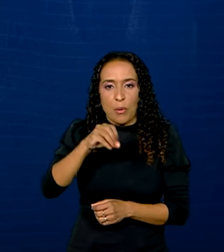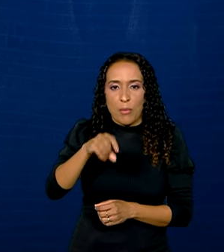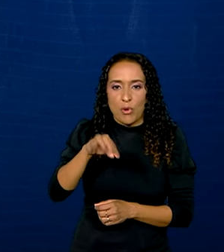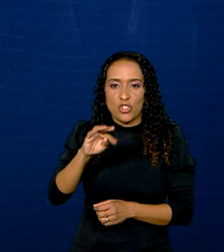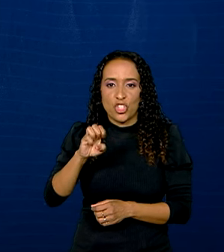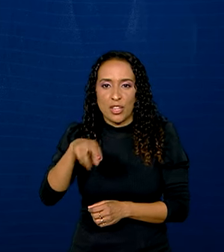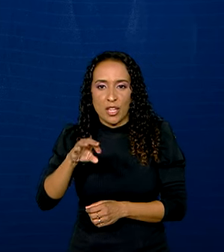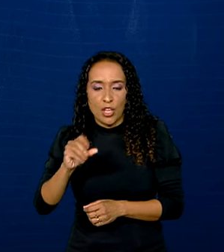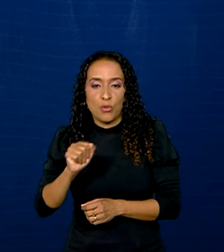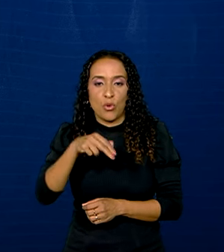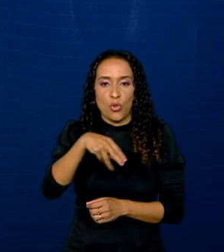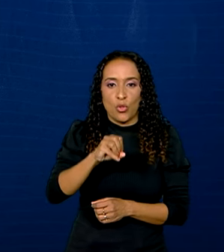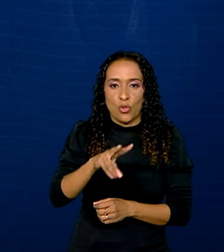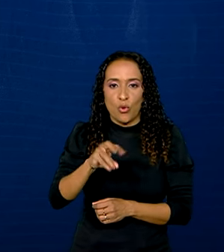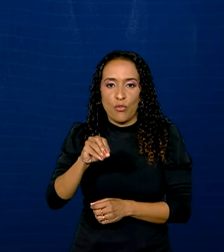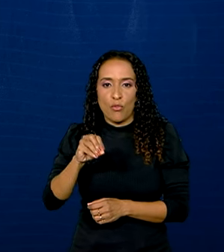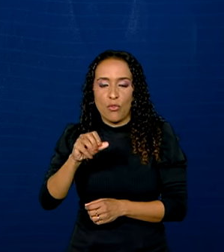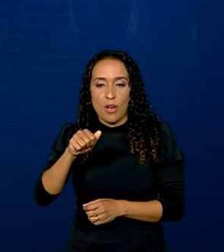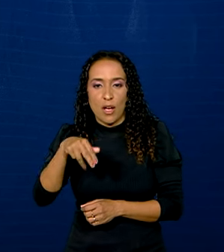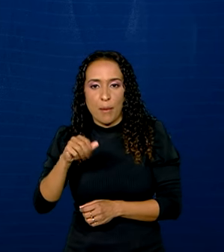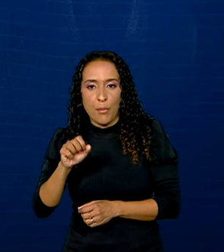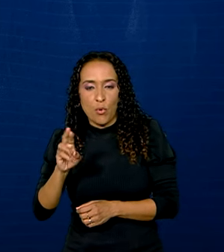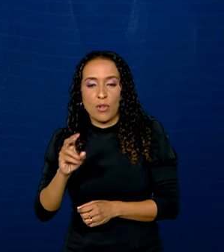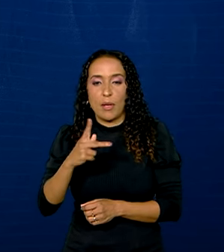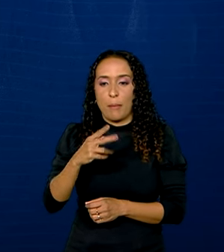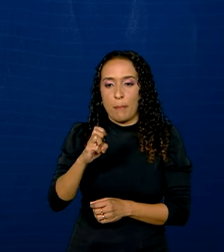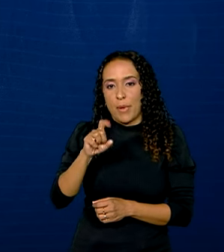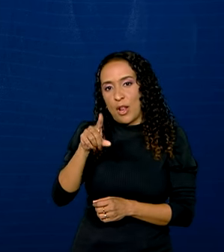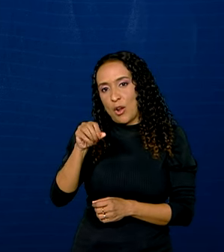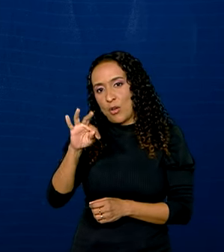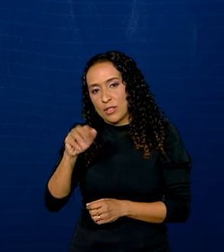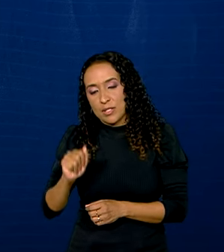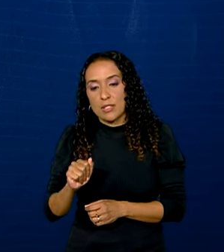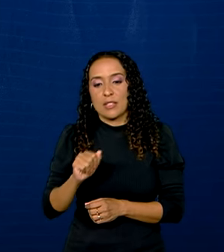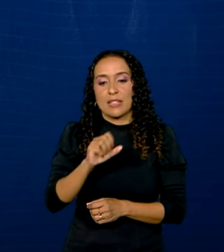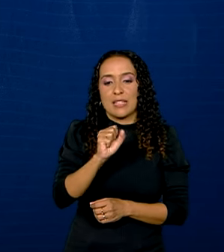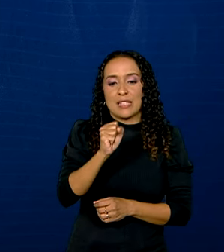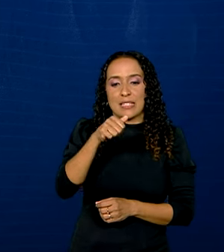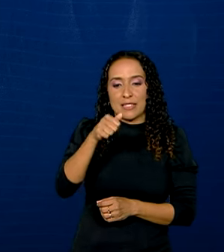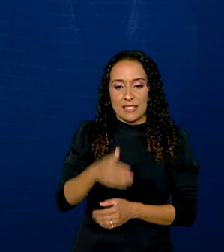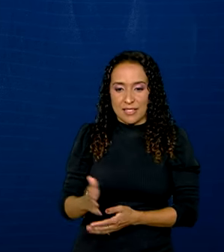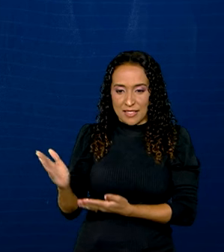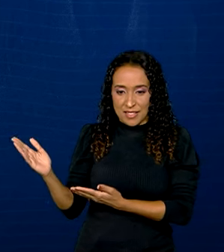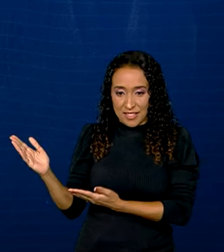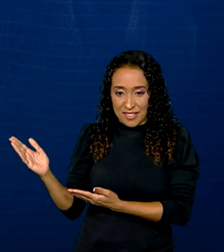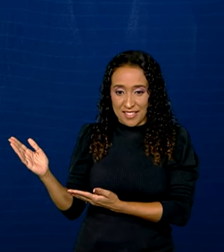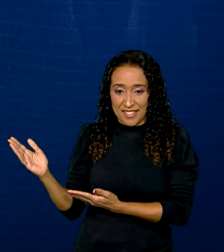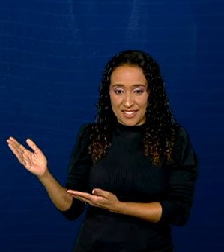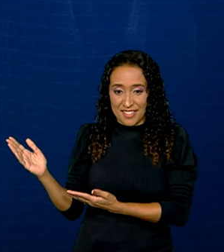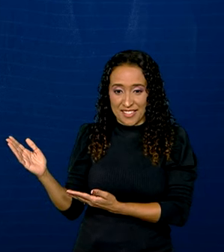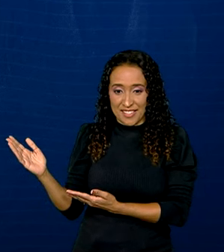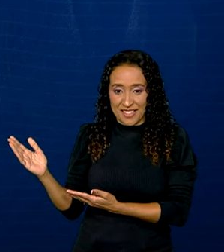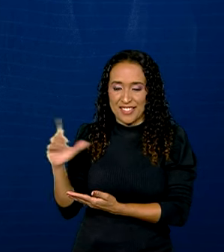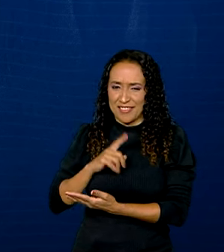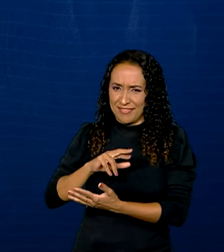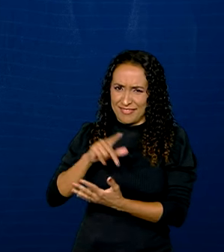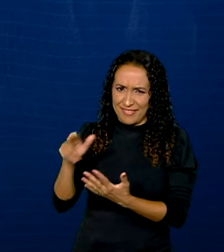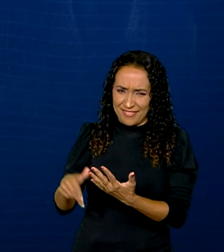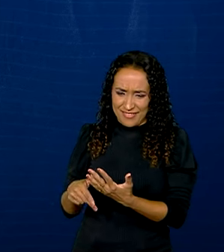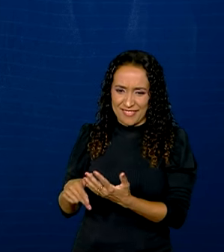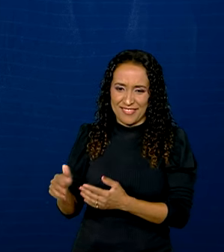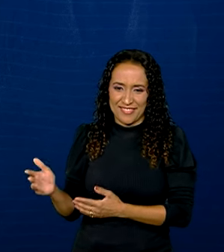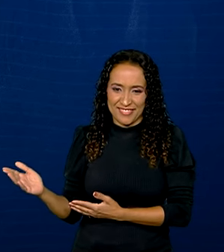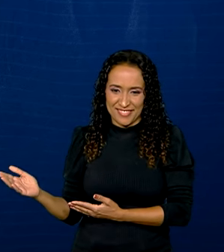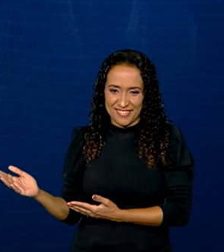Novo Hamburgo, Pelotas, Rio Grande, Santa Teresa, Venâncio Aires, além de Arroio do